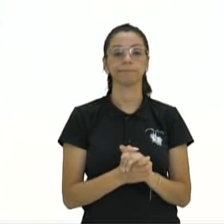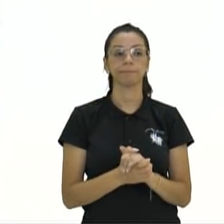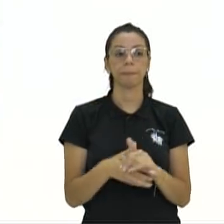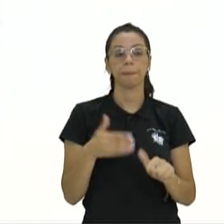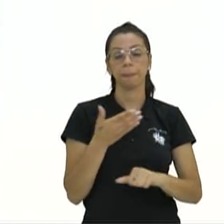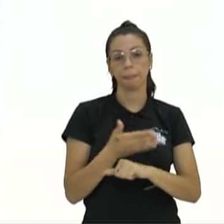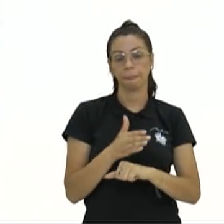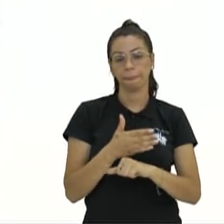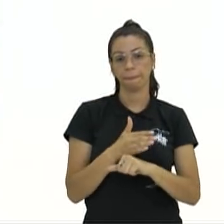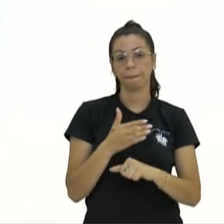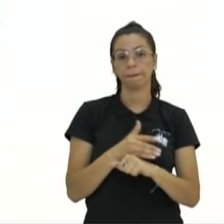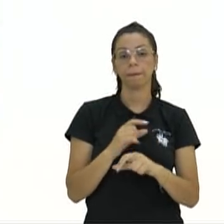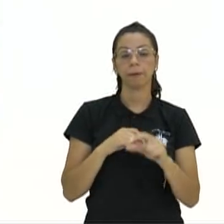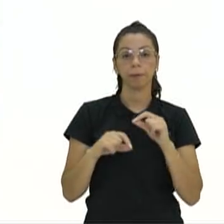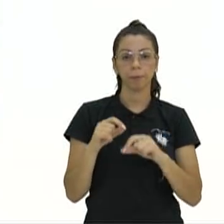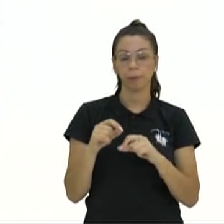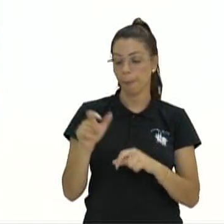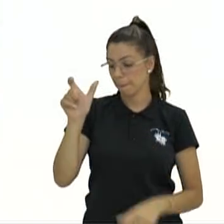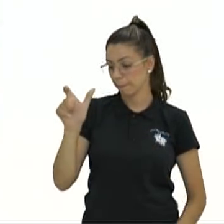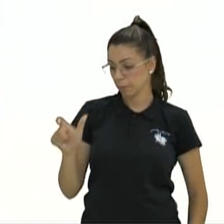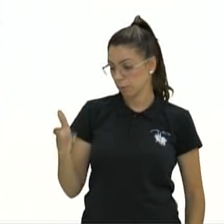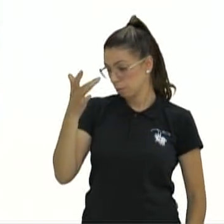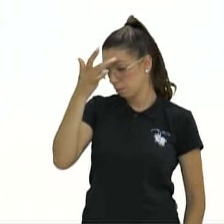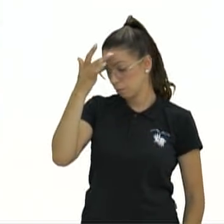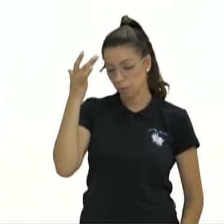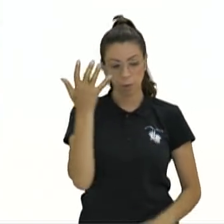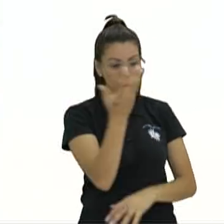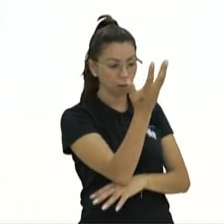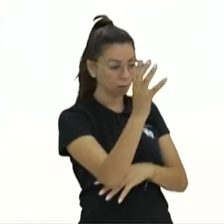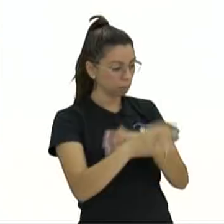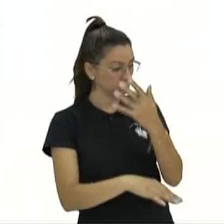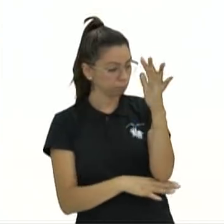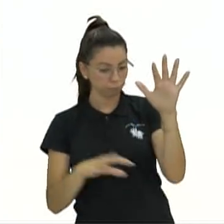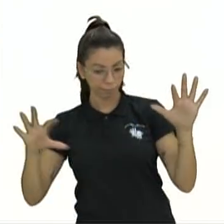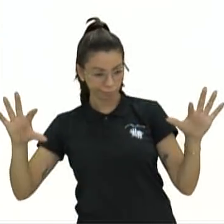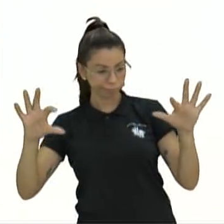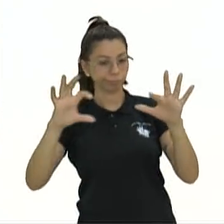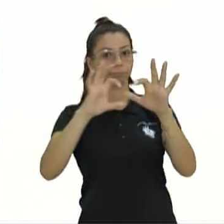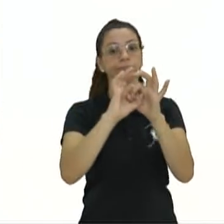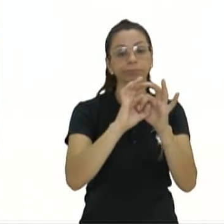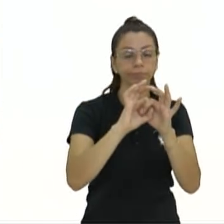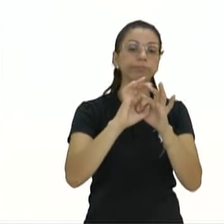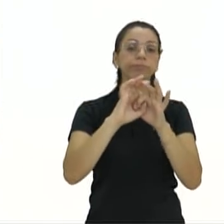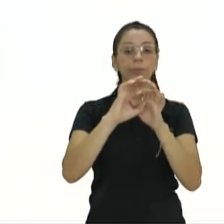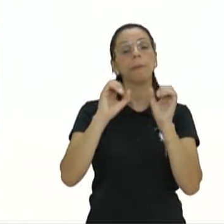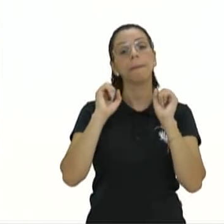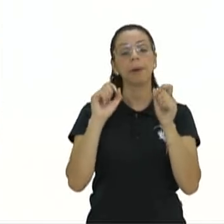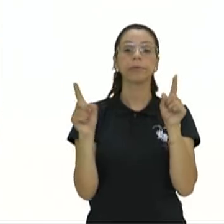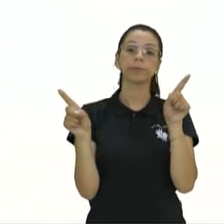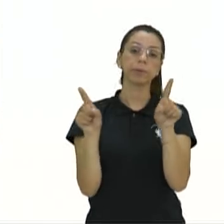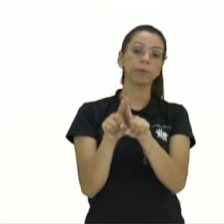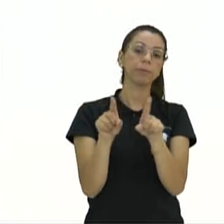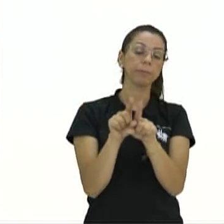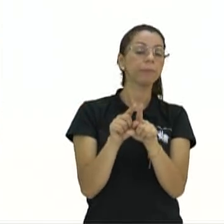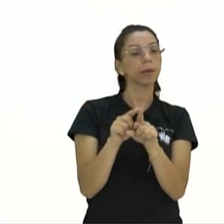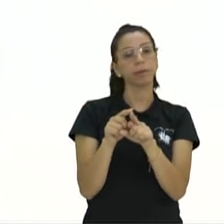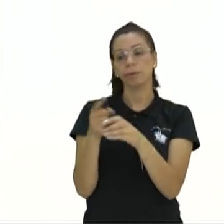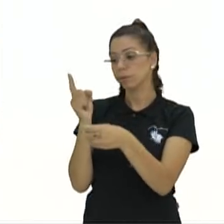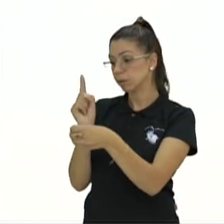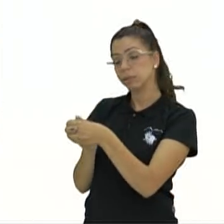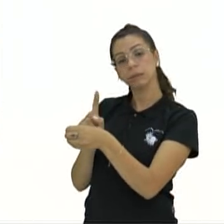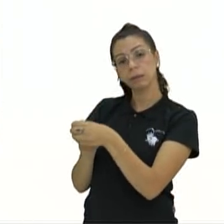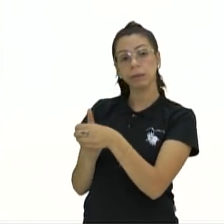uma integração do praticante com a natureza de um modo geral. E também elas podem ser urbanas,